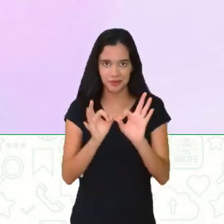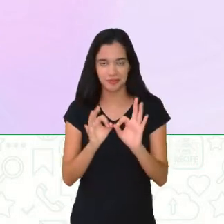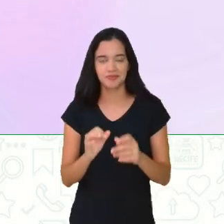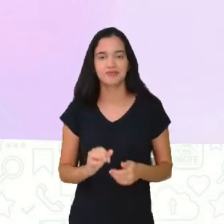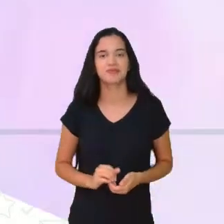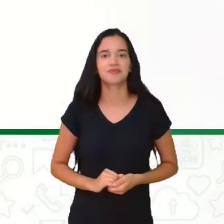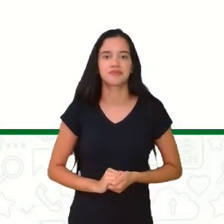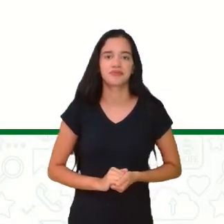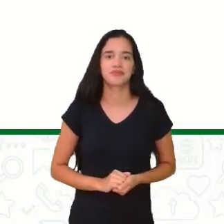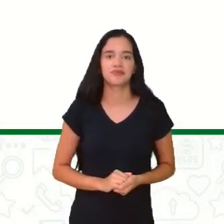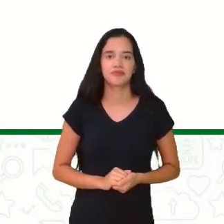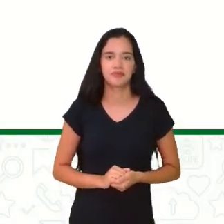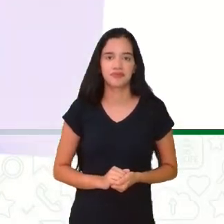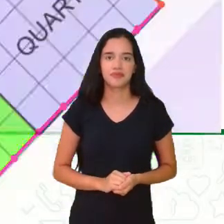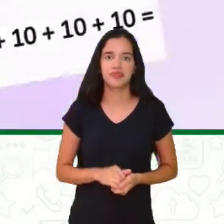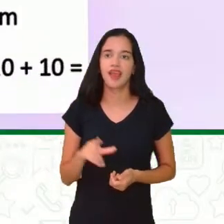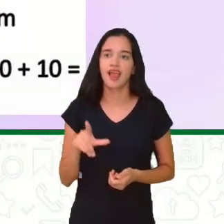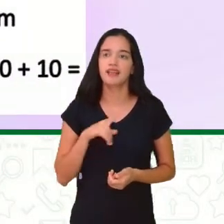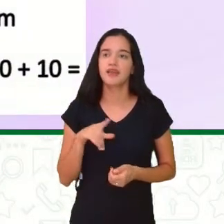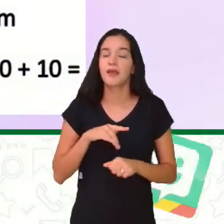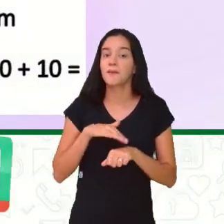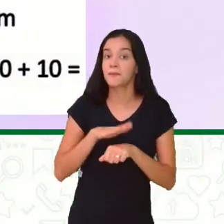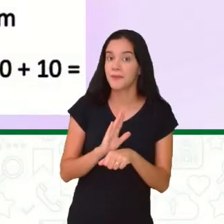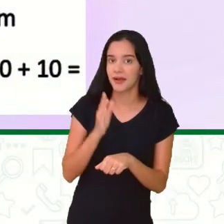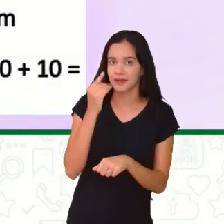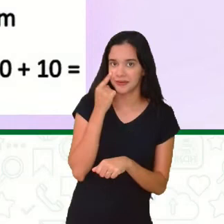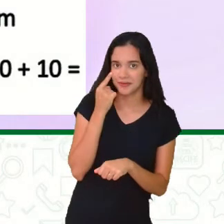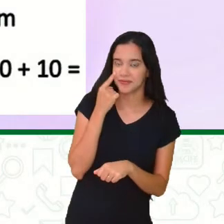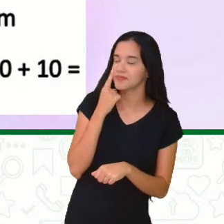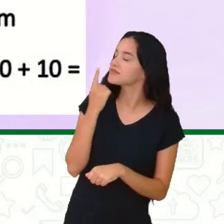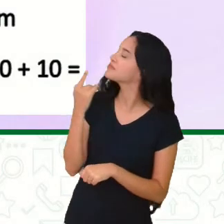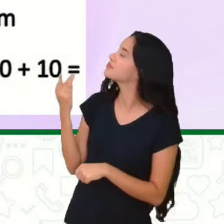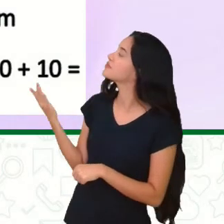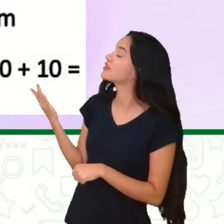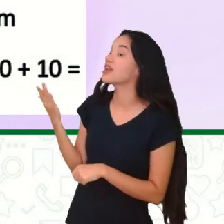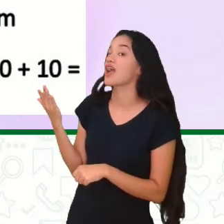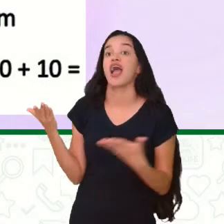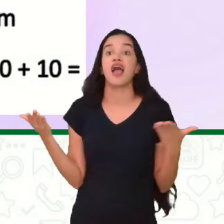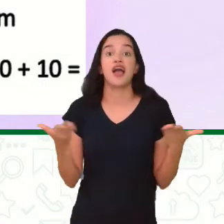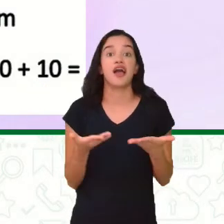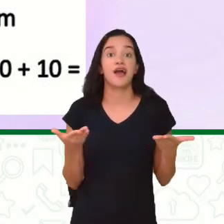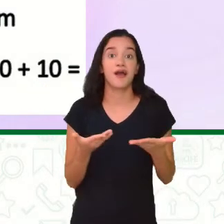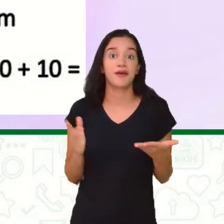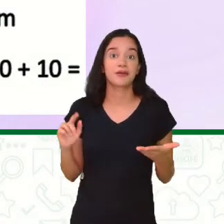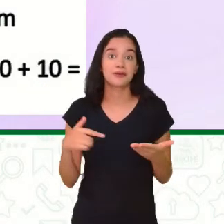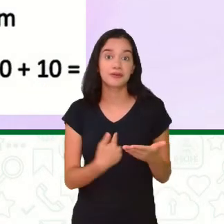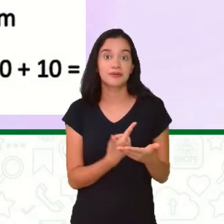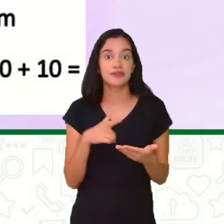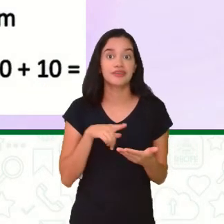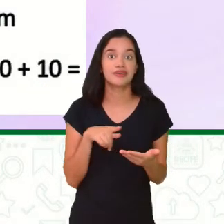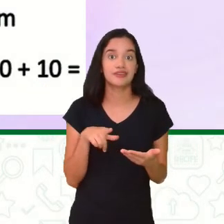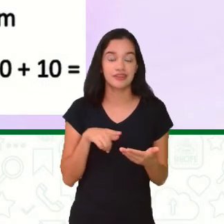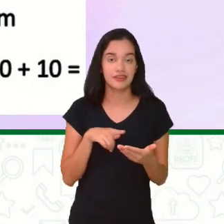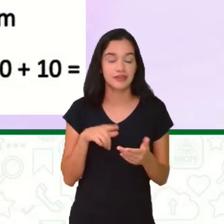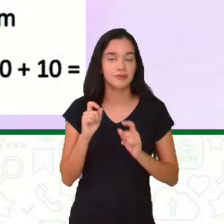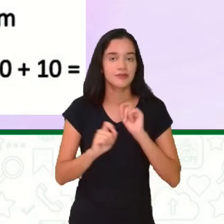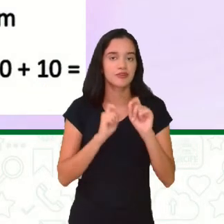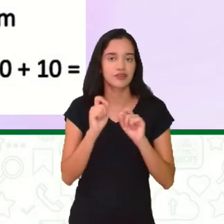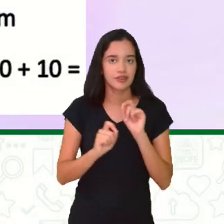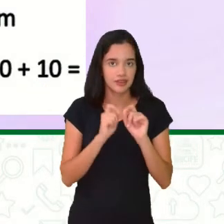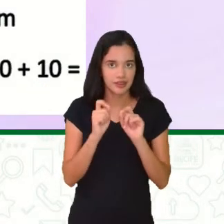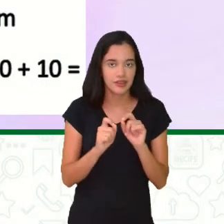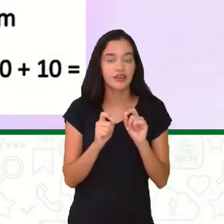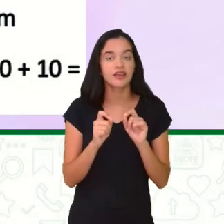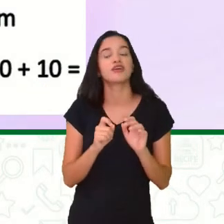certo? E aí, temos mais uma figura. Agora temos uma planta baixa, né, que a